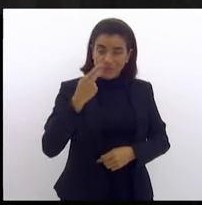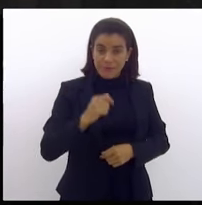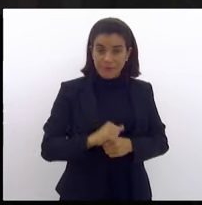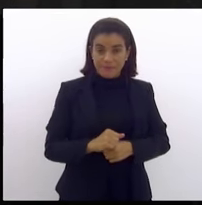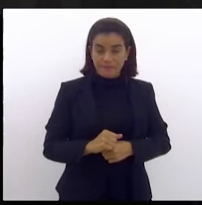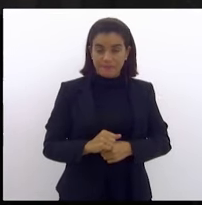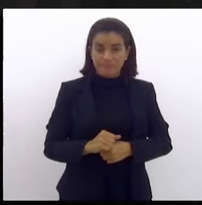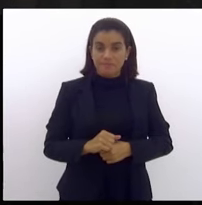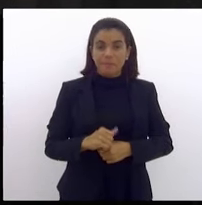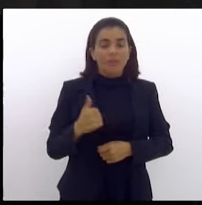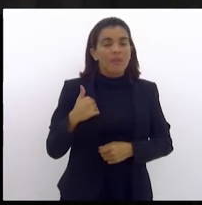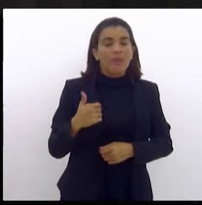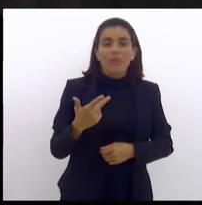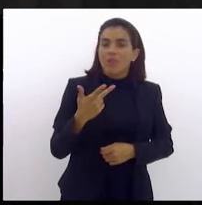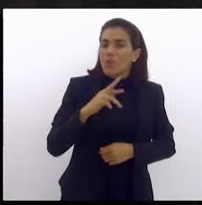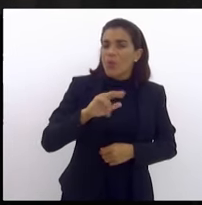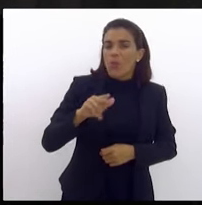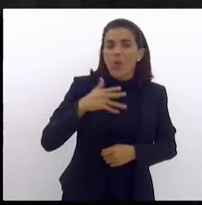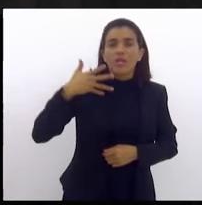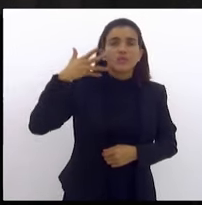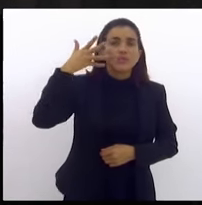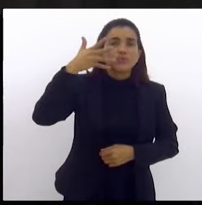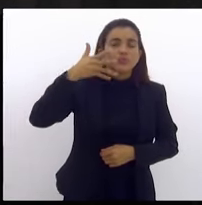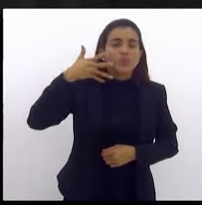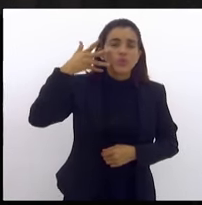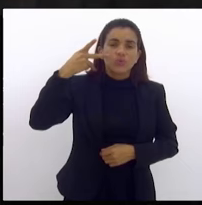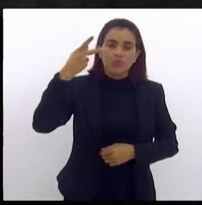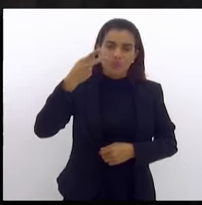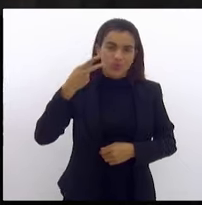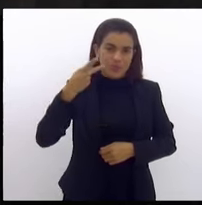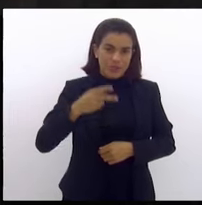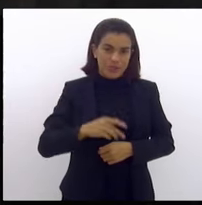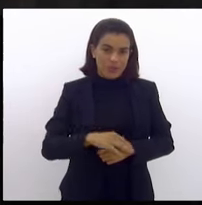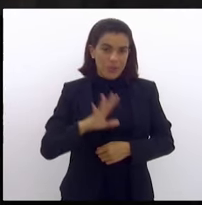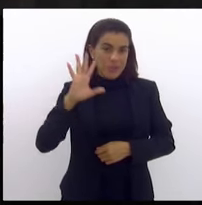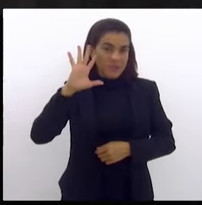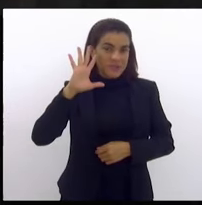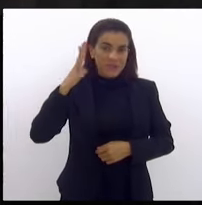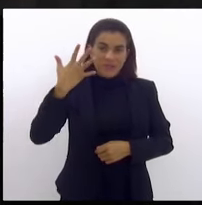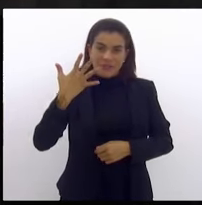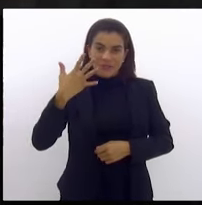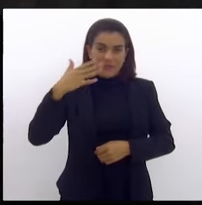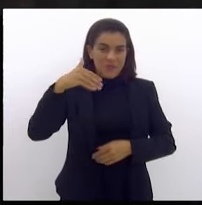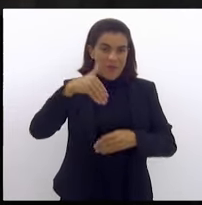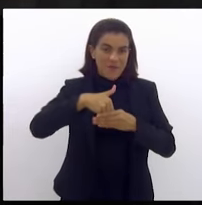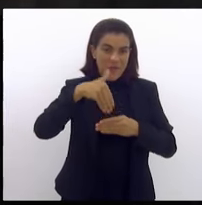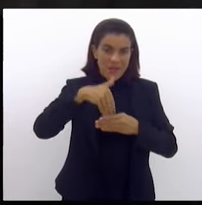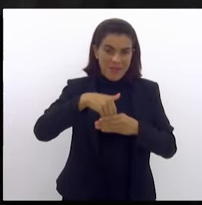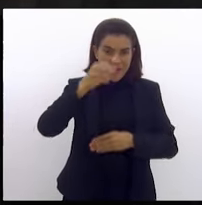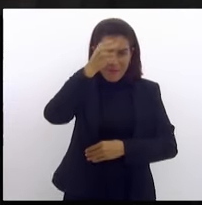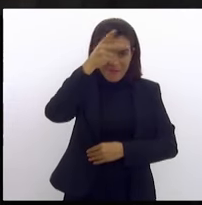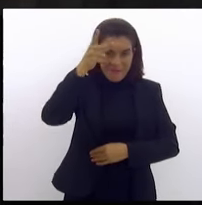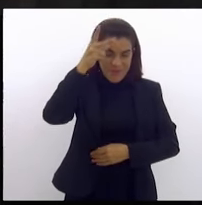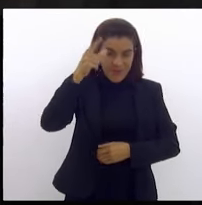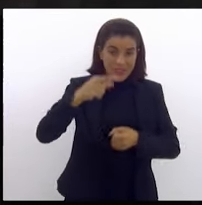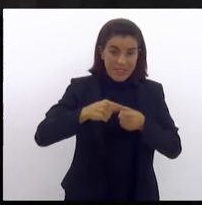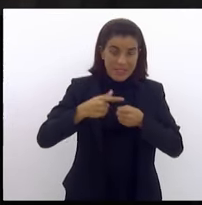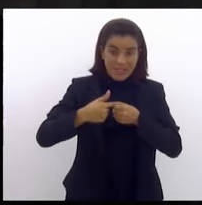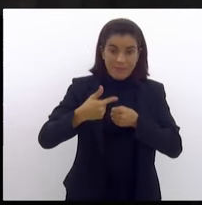a dizer, não é por discurso político que se decide uma eleição municipal.